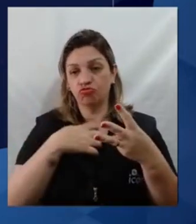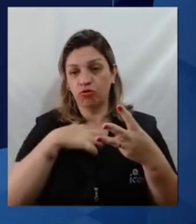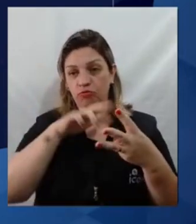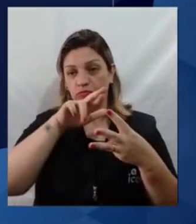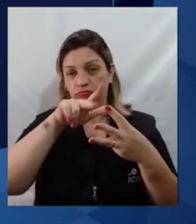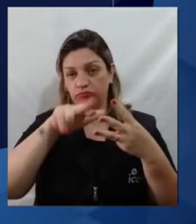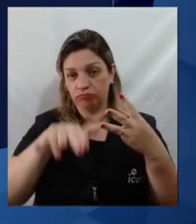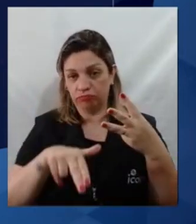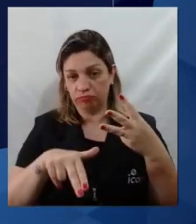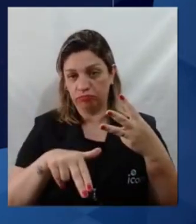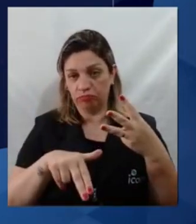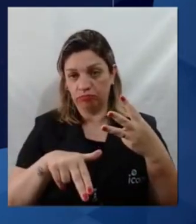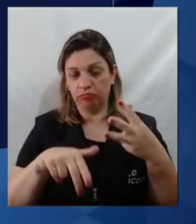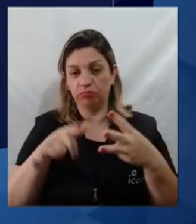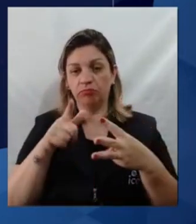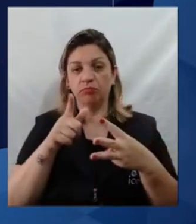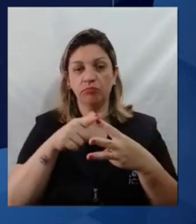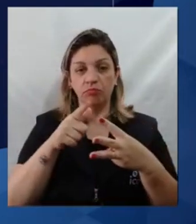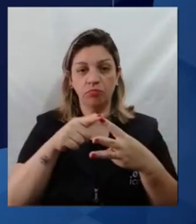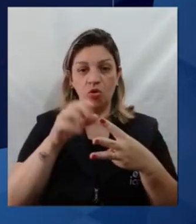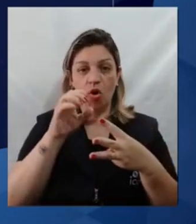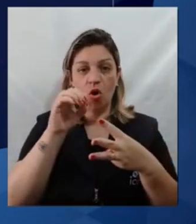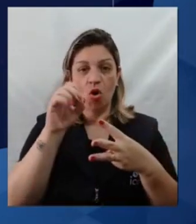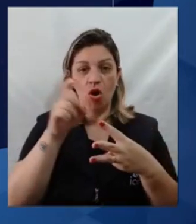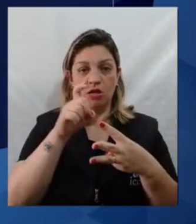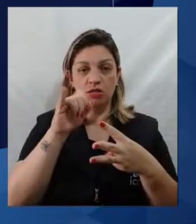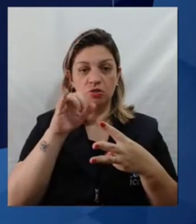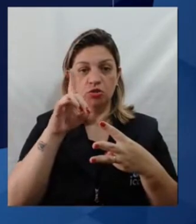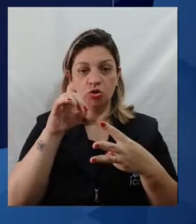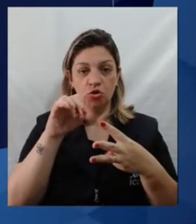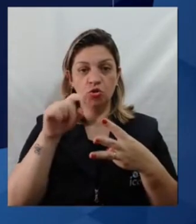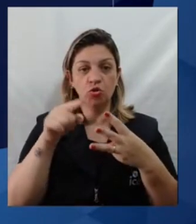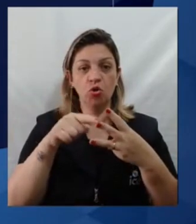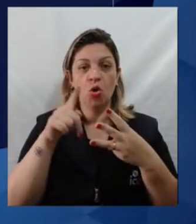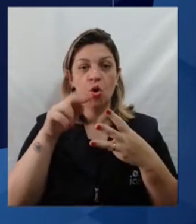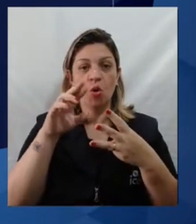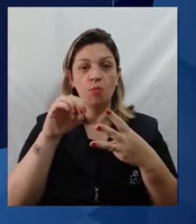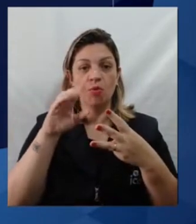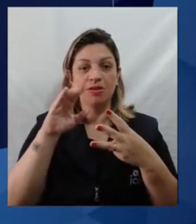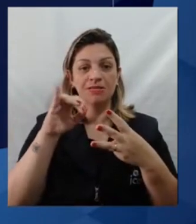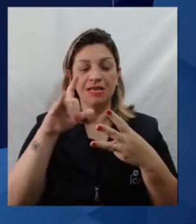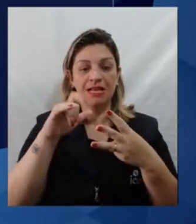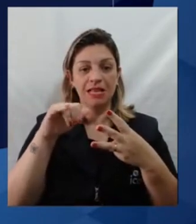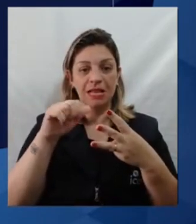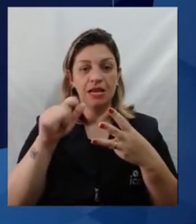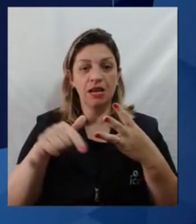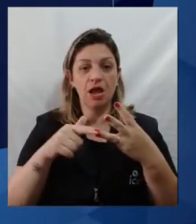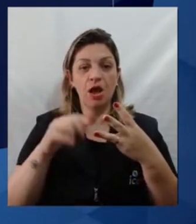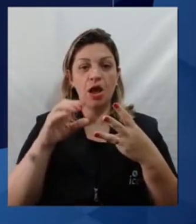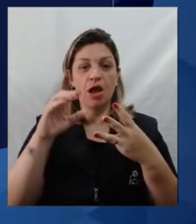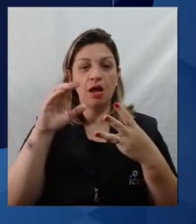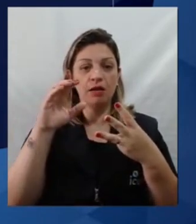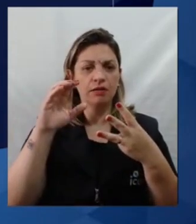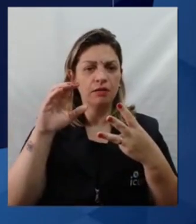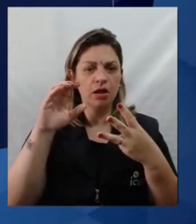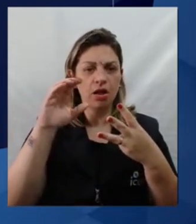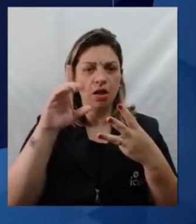Via óxido nítrico, via endotelina, via prostacyclina e anticoagulante de ação direta, os apixabanas e os